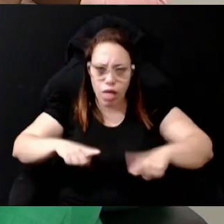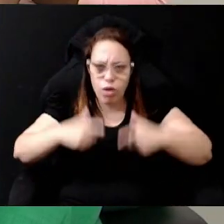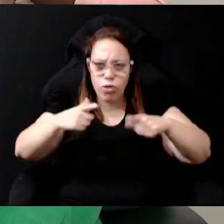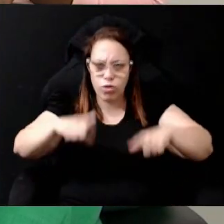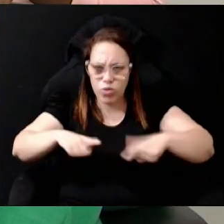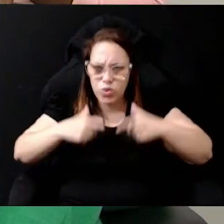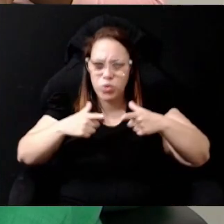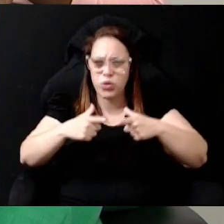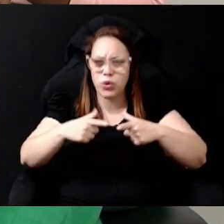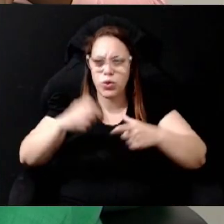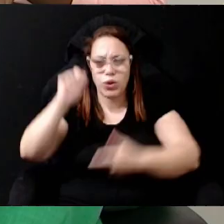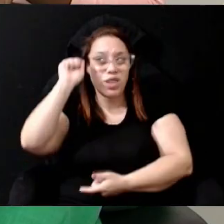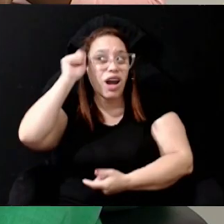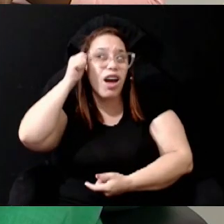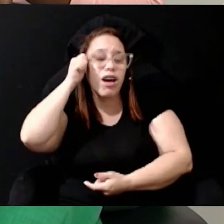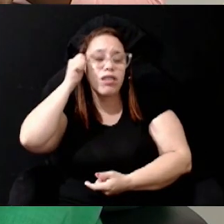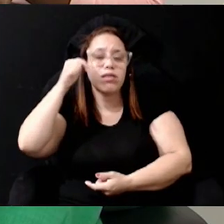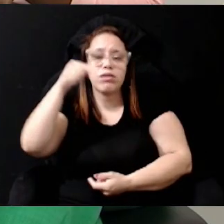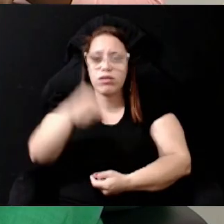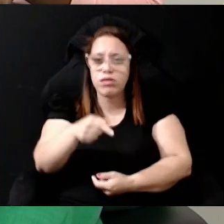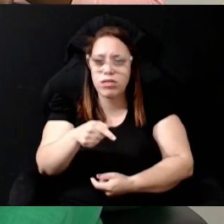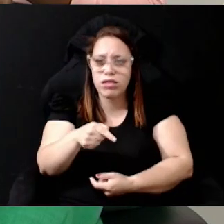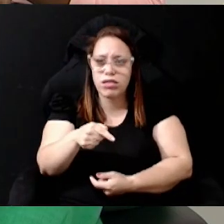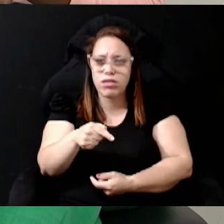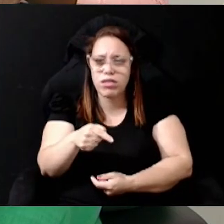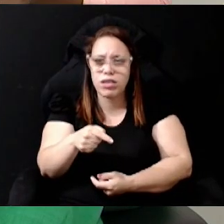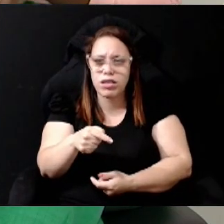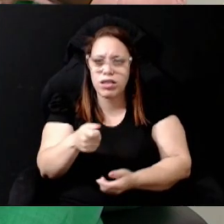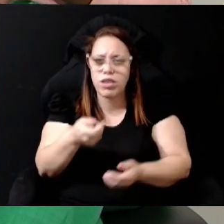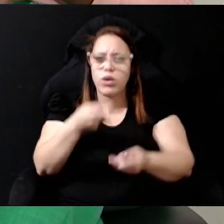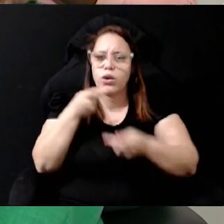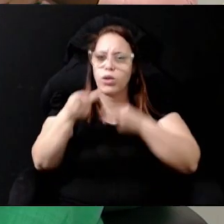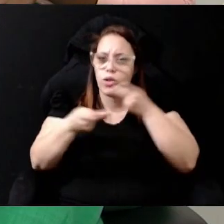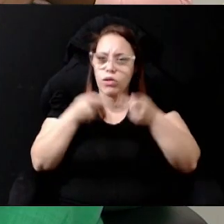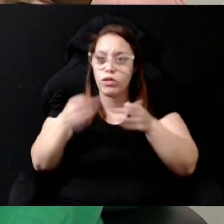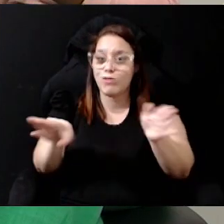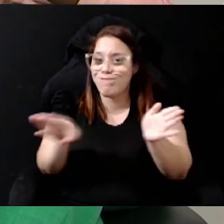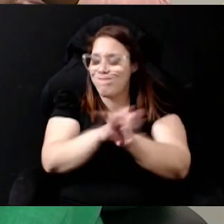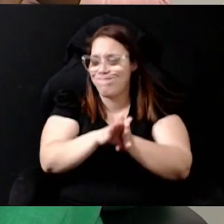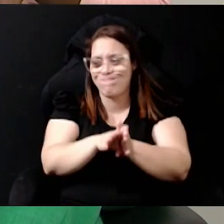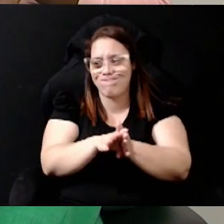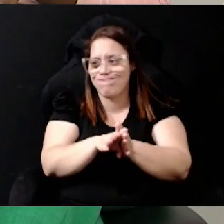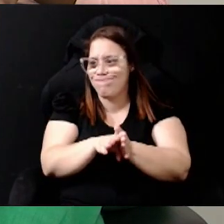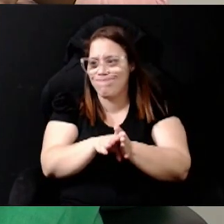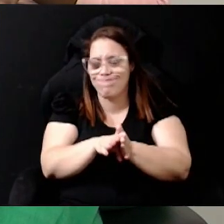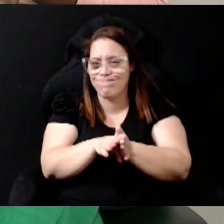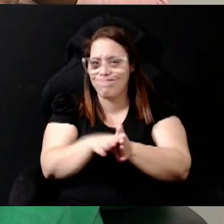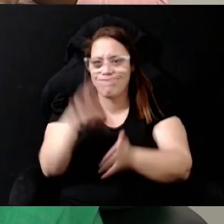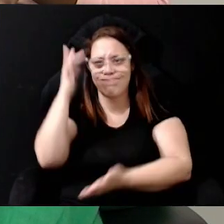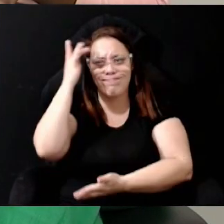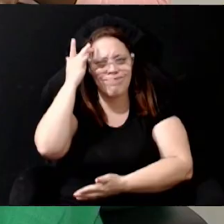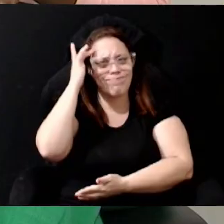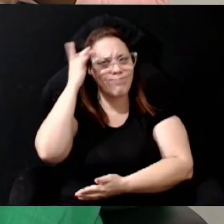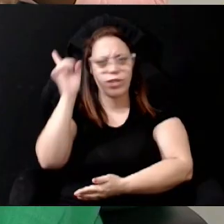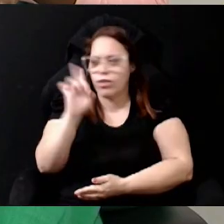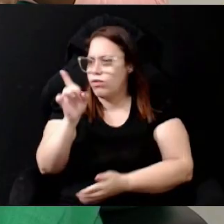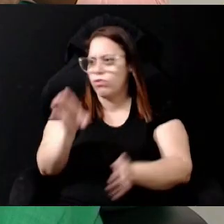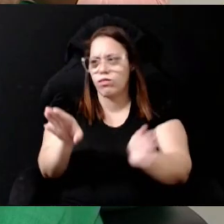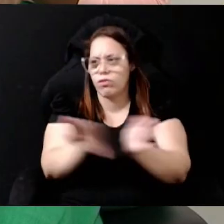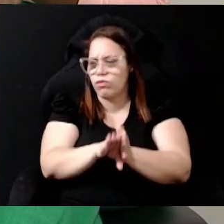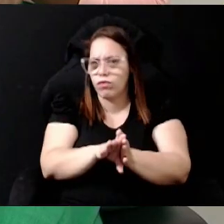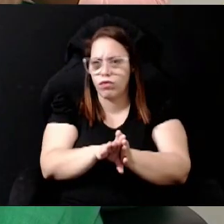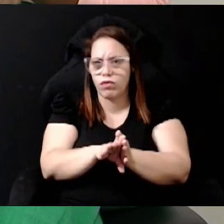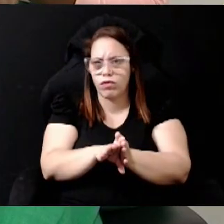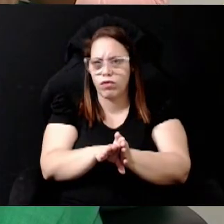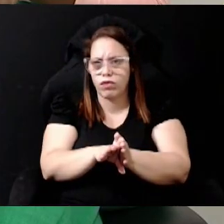diálogo sobre esse eixo já é muito importante, né? Porque houve um tempo que nós nem conversávamos sobre isso na escola, não chegava, né? Eu acho que